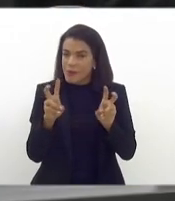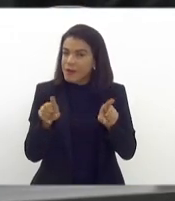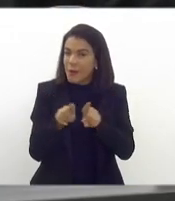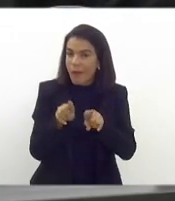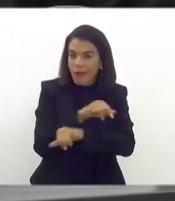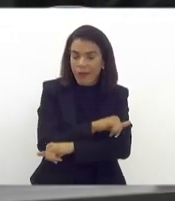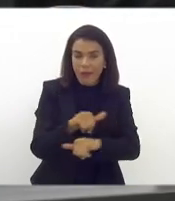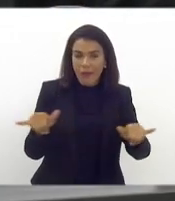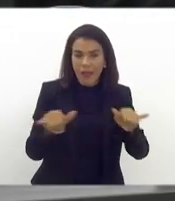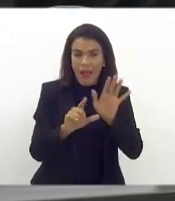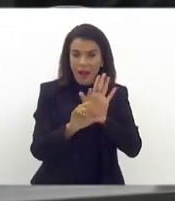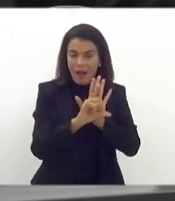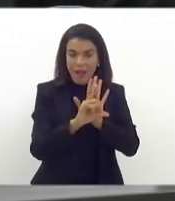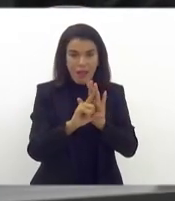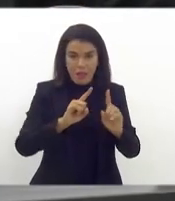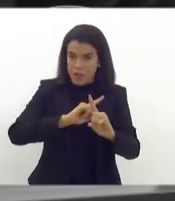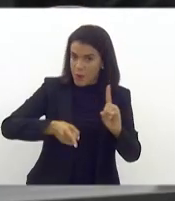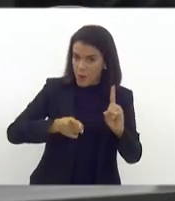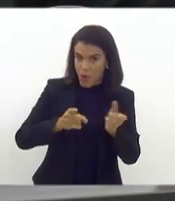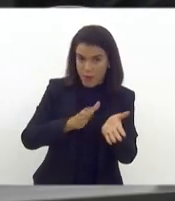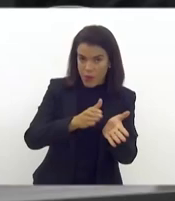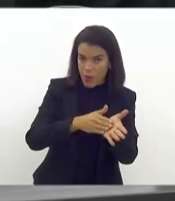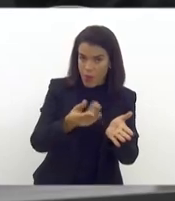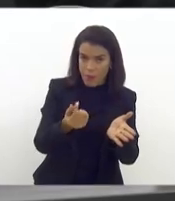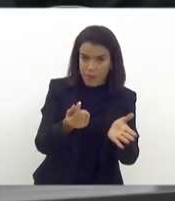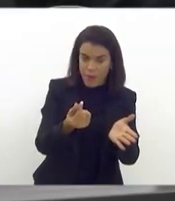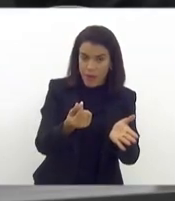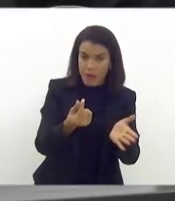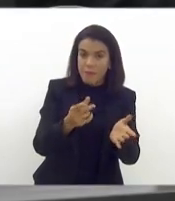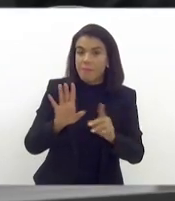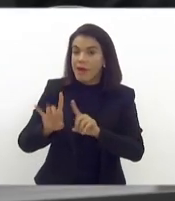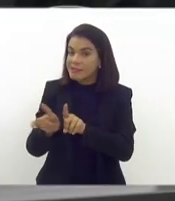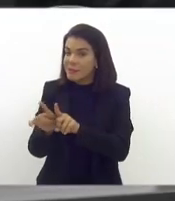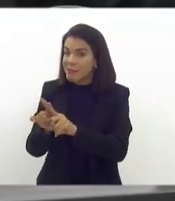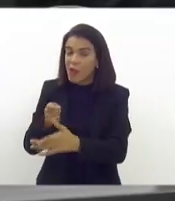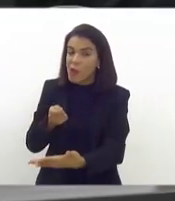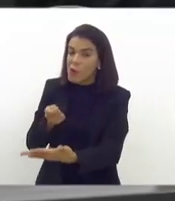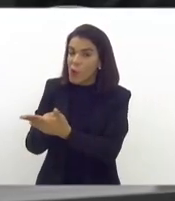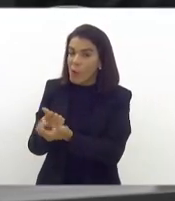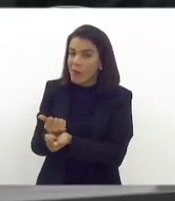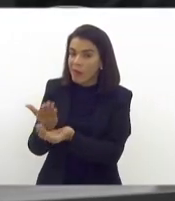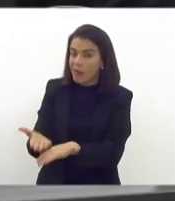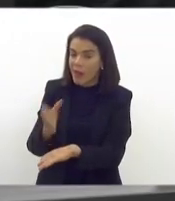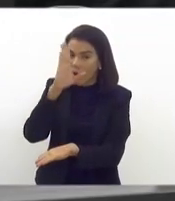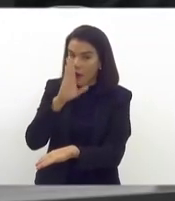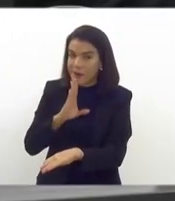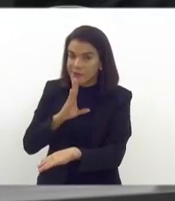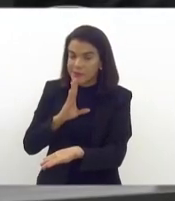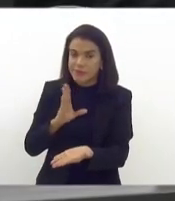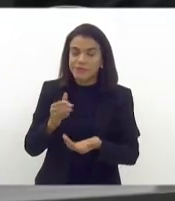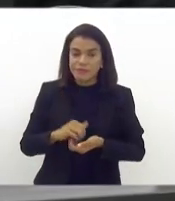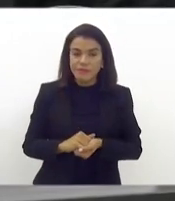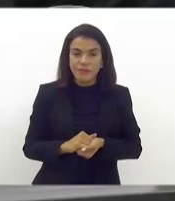Lembrando que a lei não proíbe cobrar, apenas não obriga a fornecer gratuitamente. A